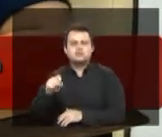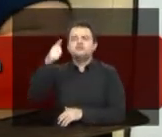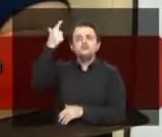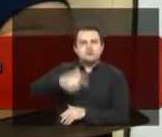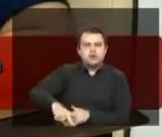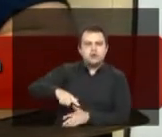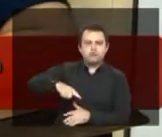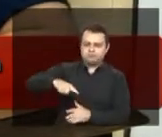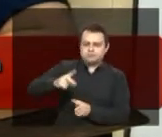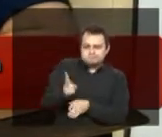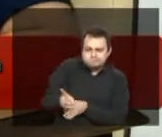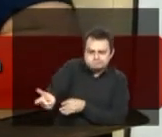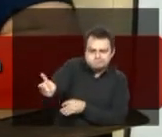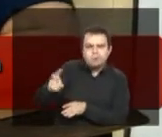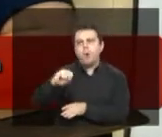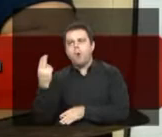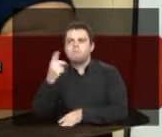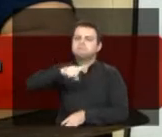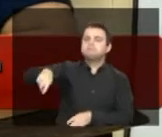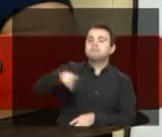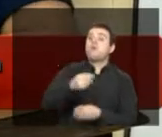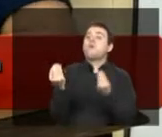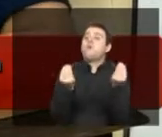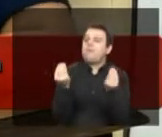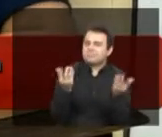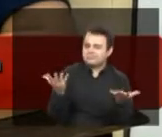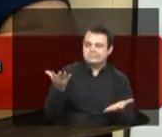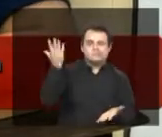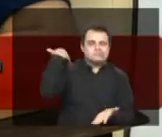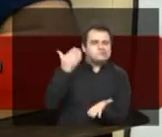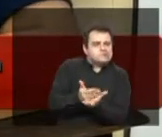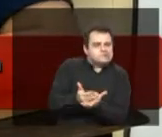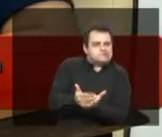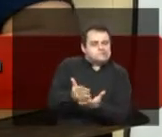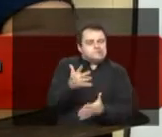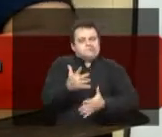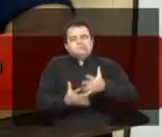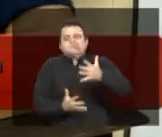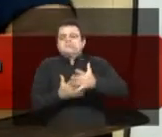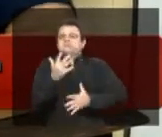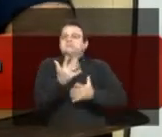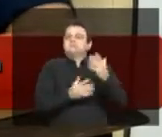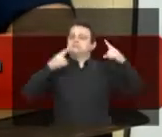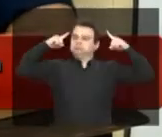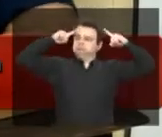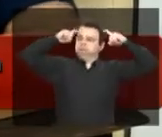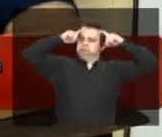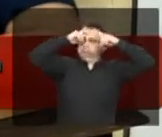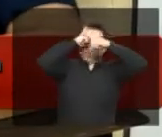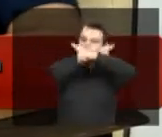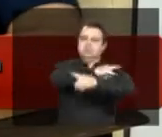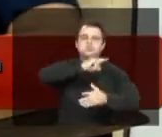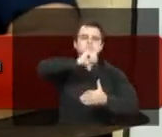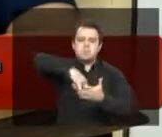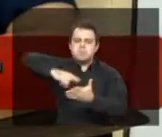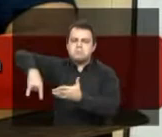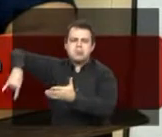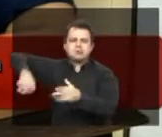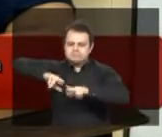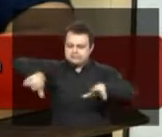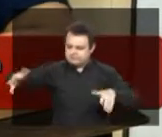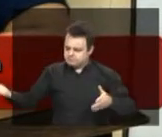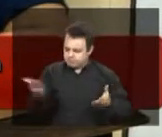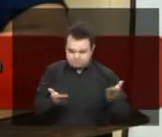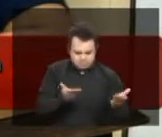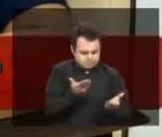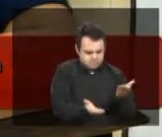transporte aqui de São José do Rio Preto. No começo foi um pouco difícil, né? A gente começa a pegar os documentos, reúne mais uma